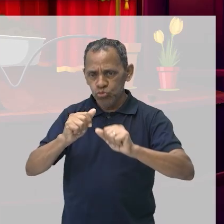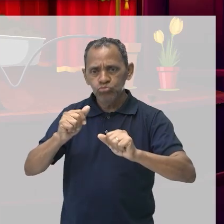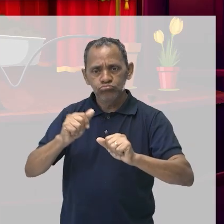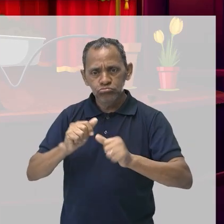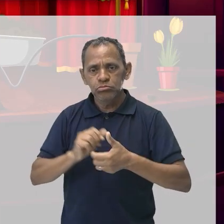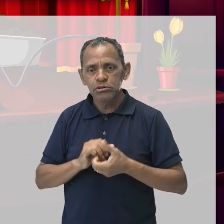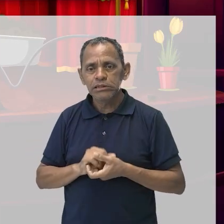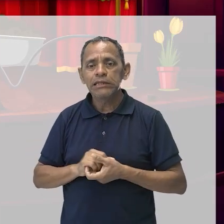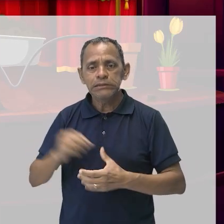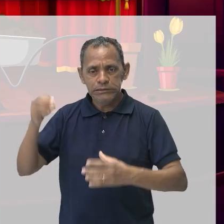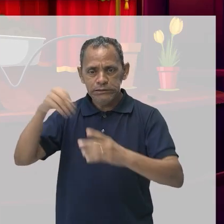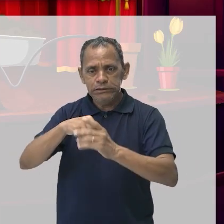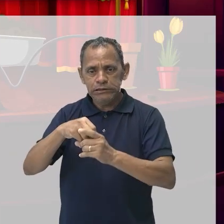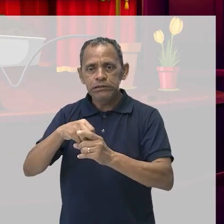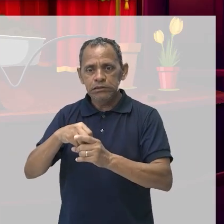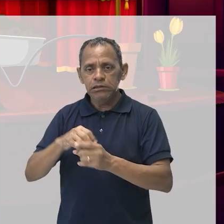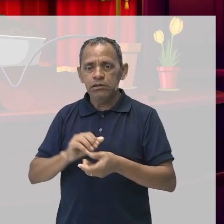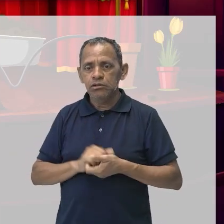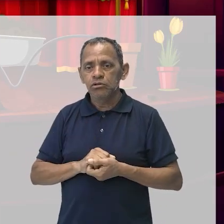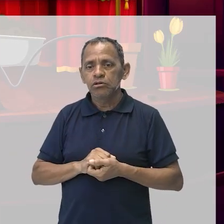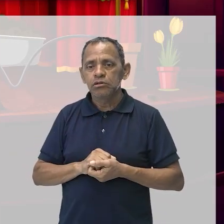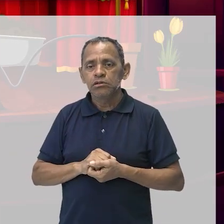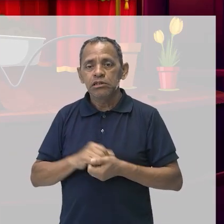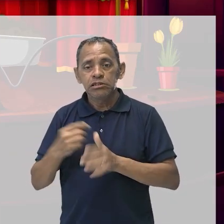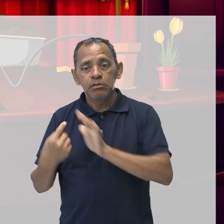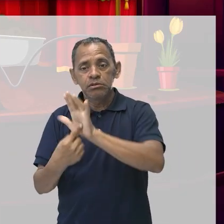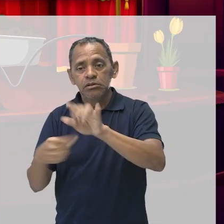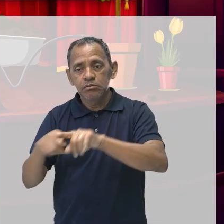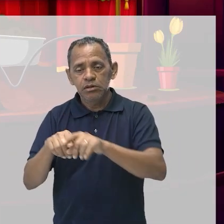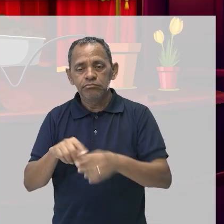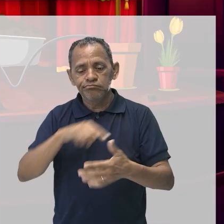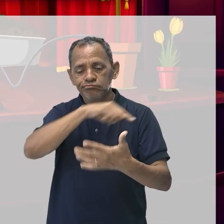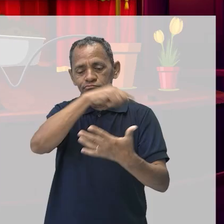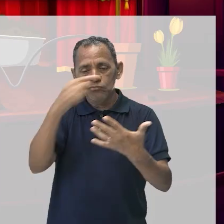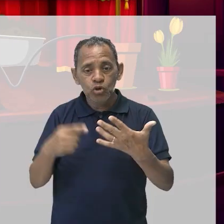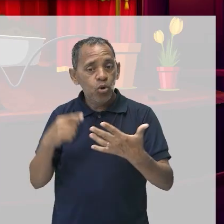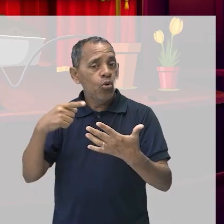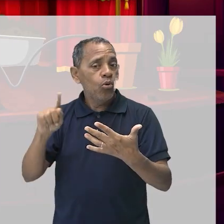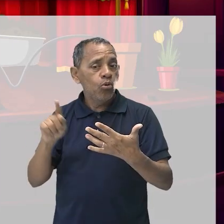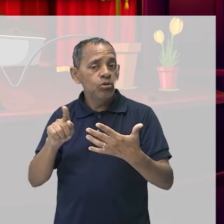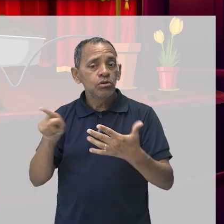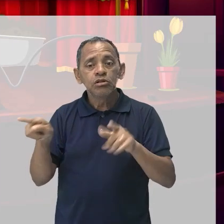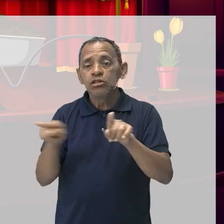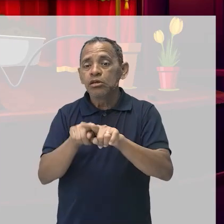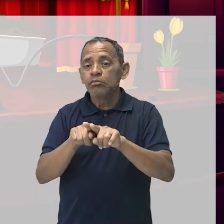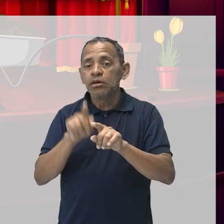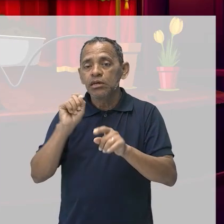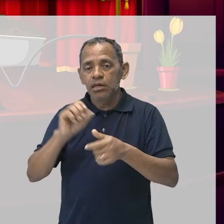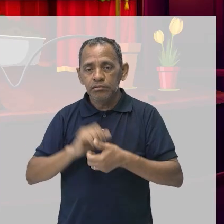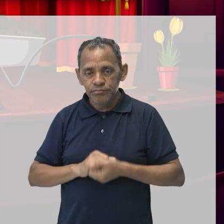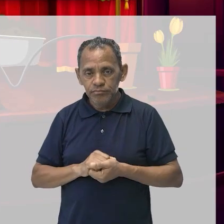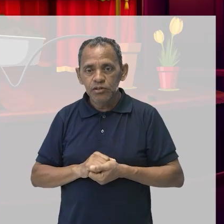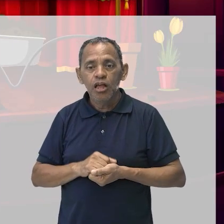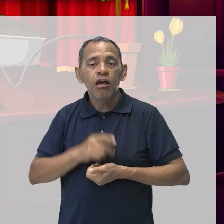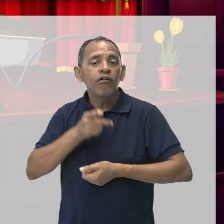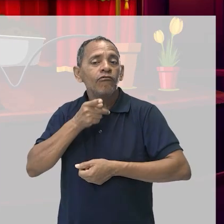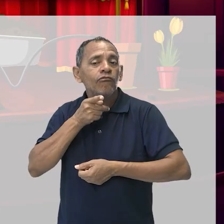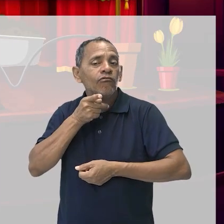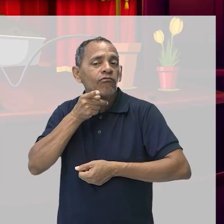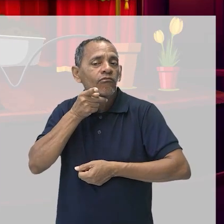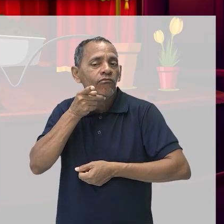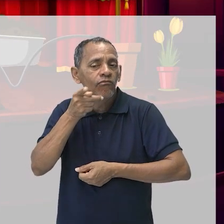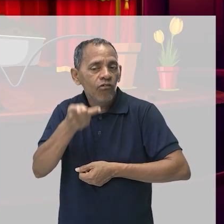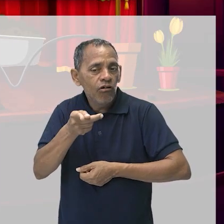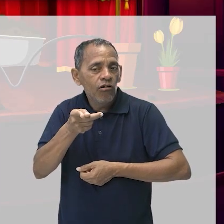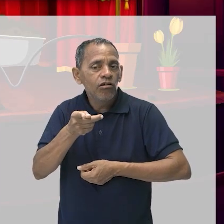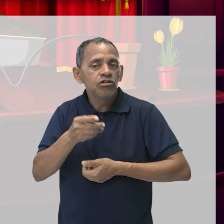personagens. Mas nós temos um outro item hiper mega importante, que é o quê? A voz. A